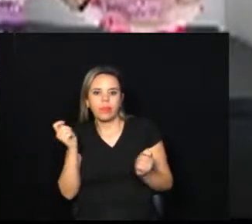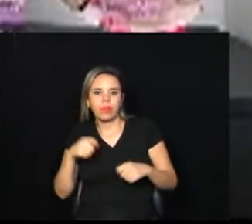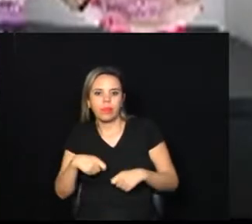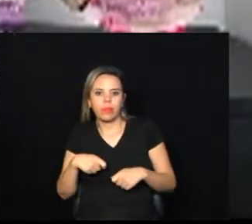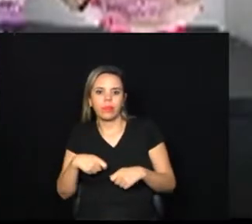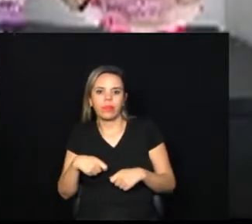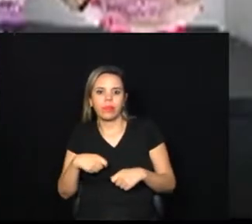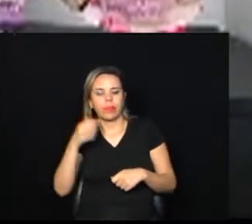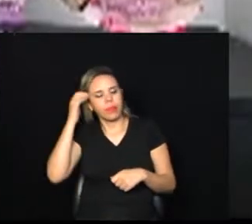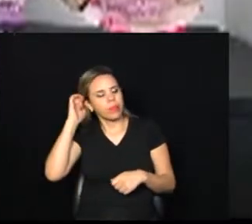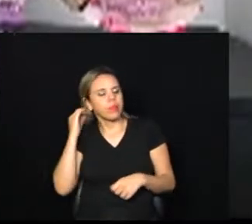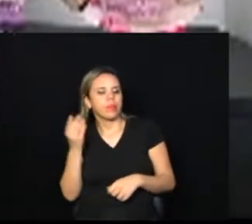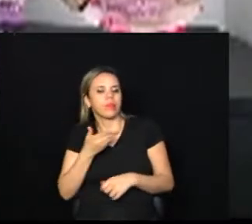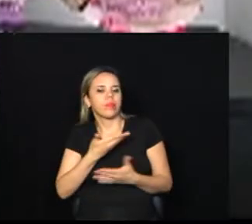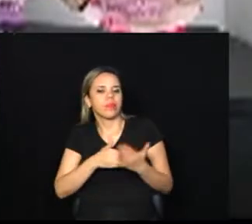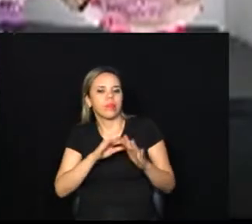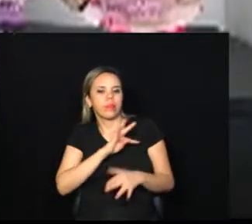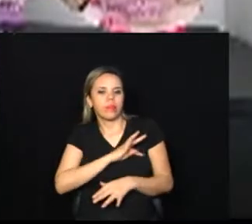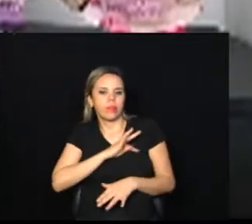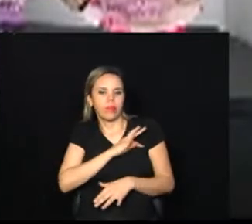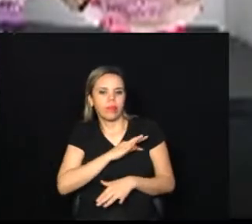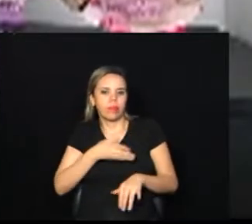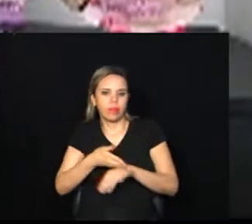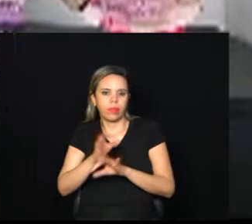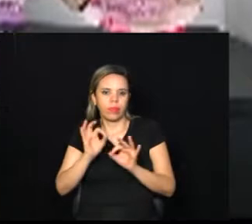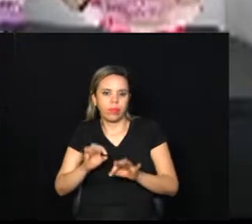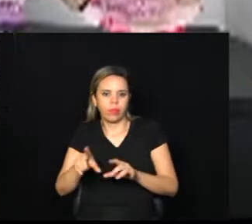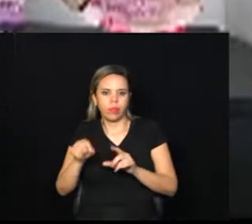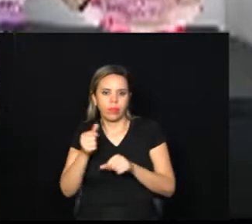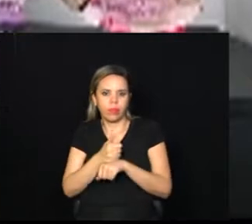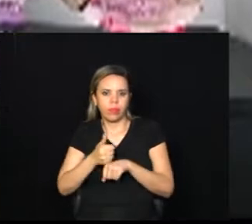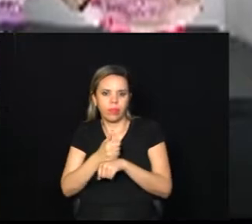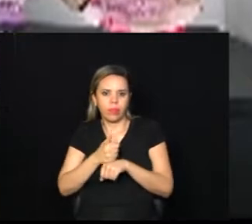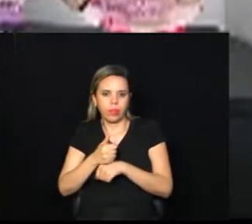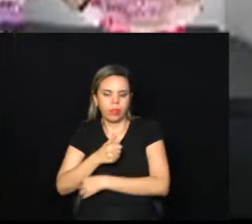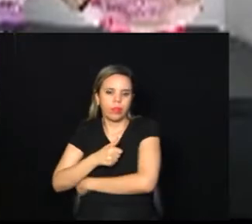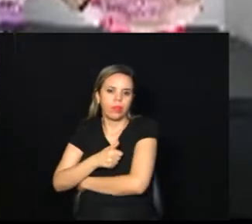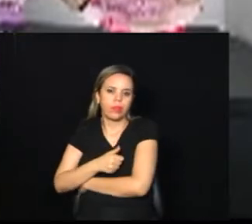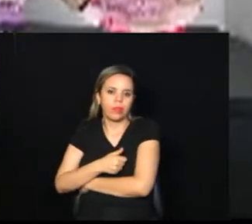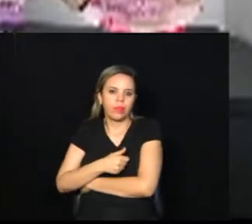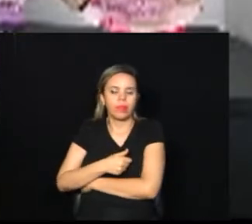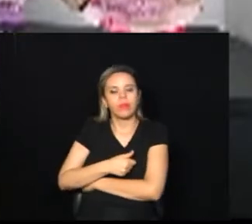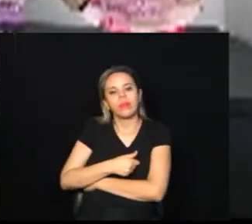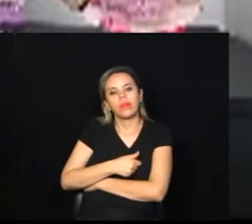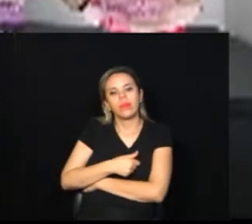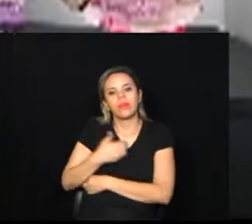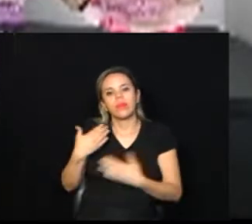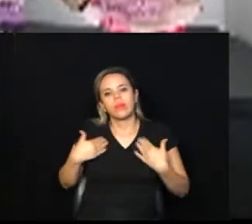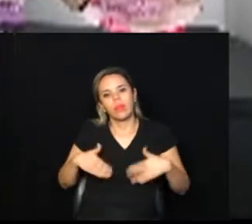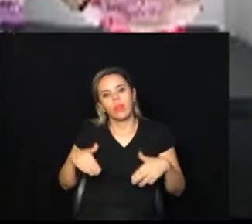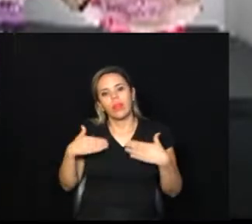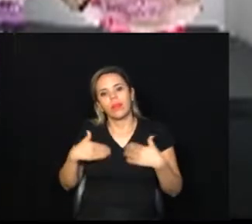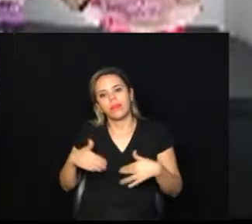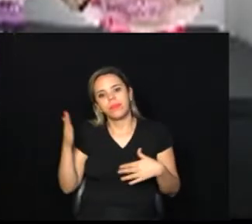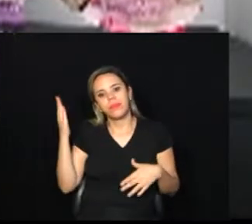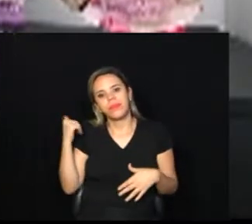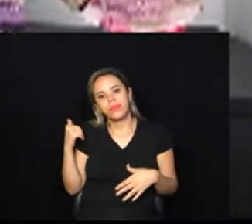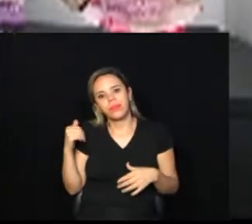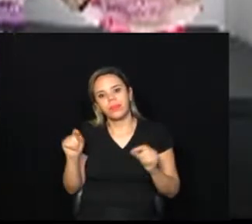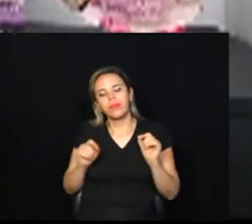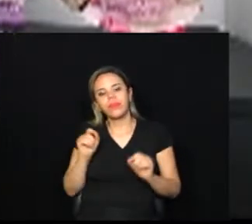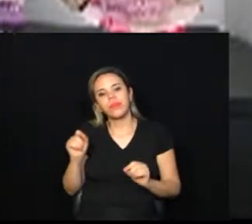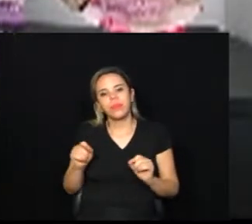prestar um colégio técnico de uma forma mais assertiva, escolher a profissão de uma forma mais tranquila, né? Sabendo